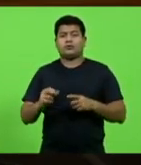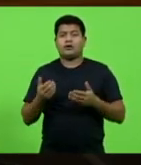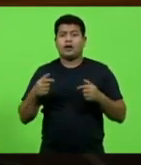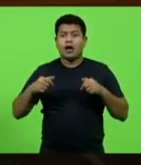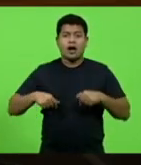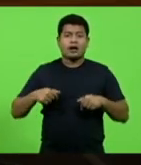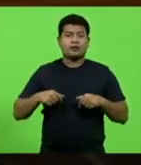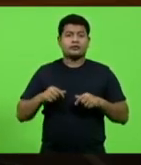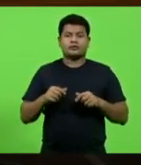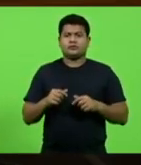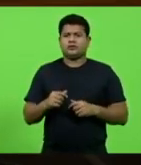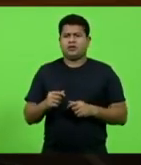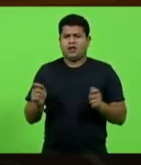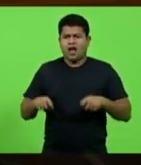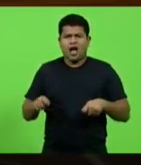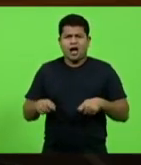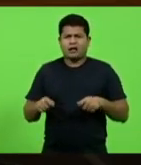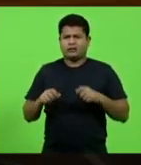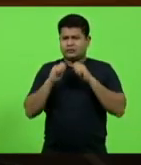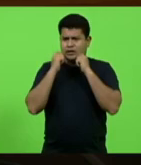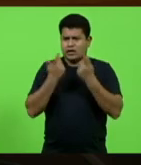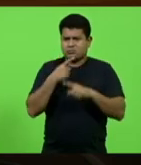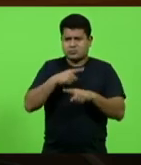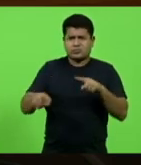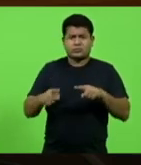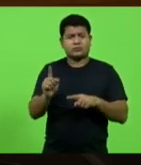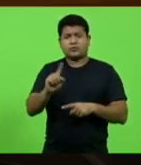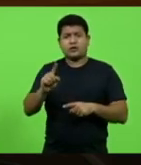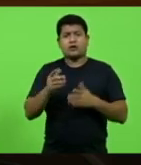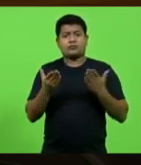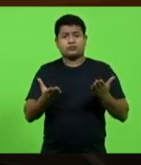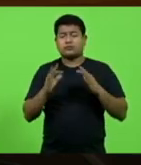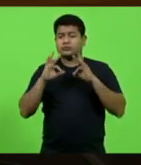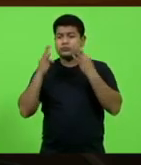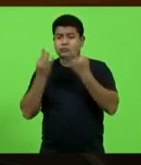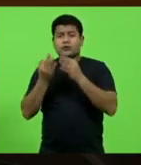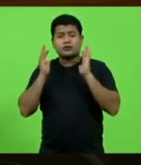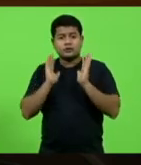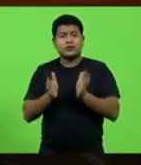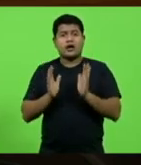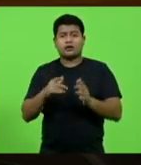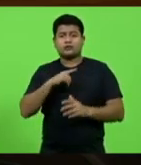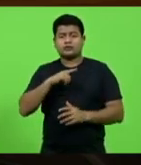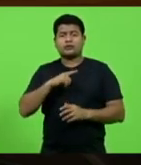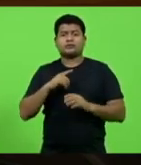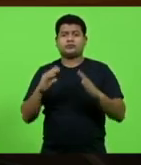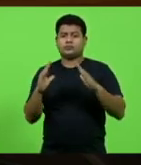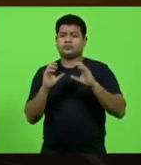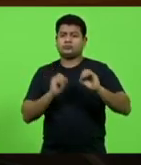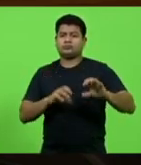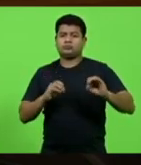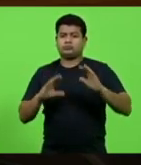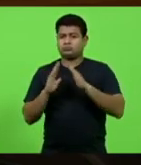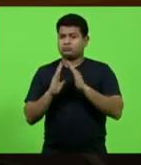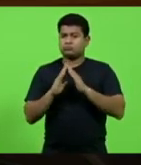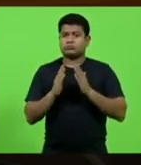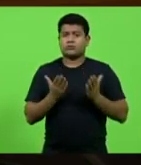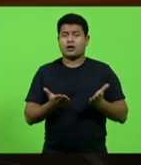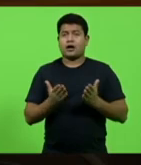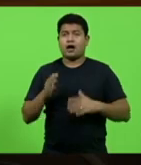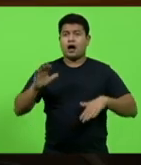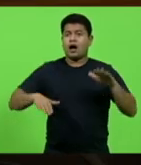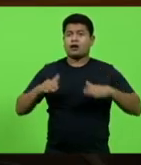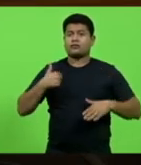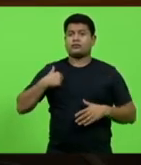estão fazendo neste exato momento. Então agora eu vou fazer, às vezes, eu vou vestir o